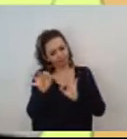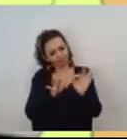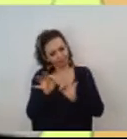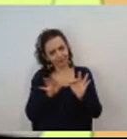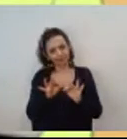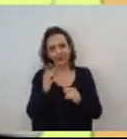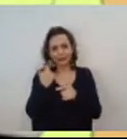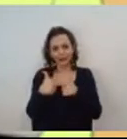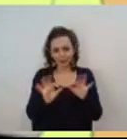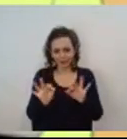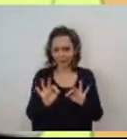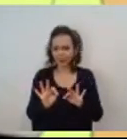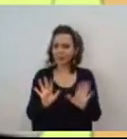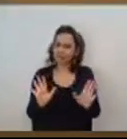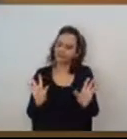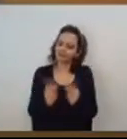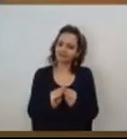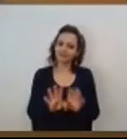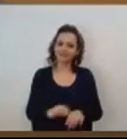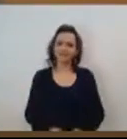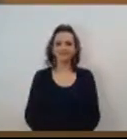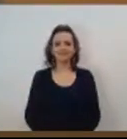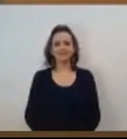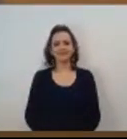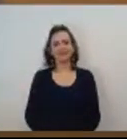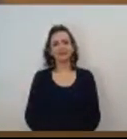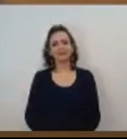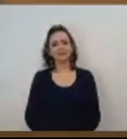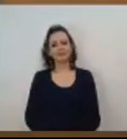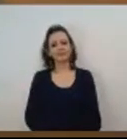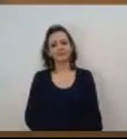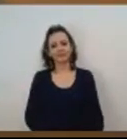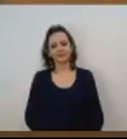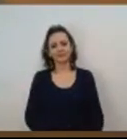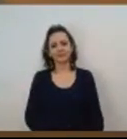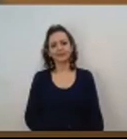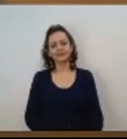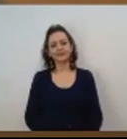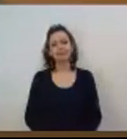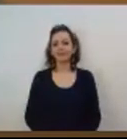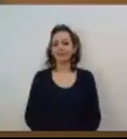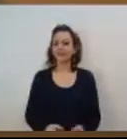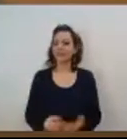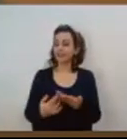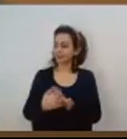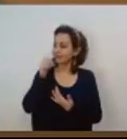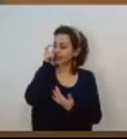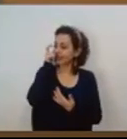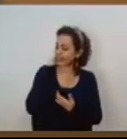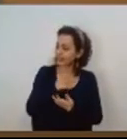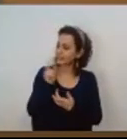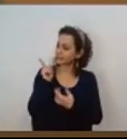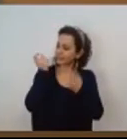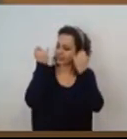então acho que é isso Bomb é interessante que você tá trazendo né ligado é interessante você tá trazendo